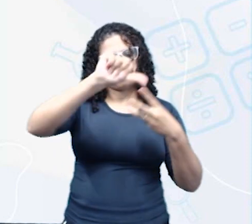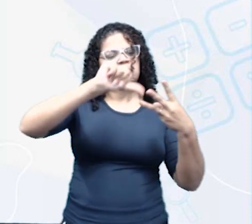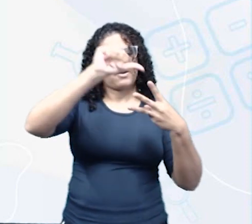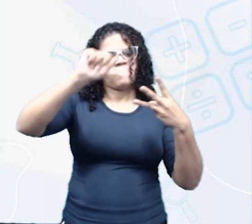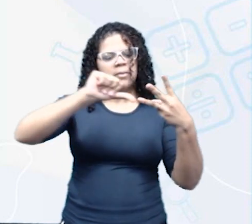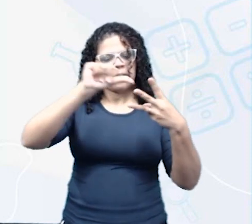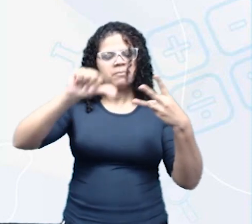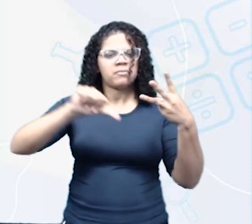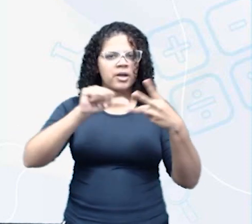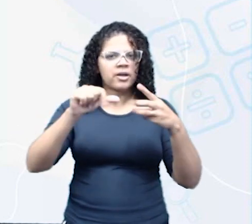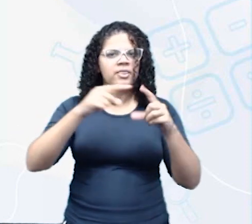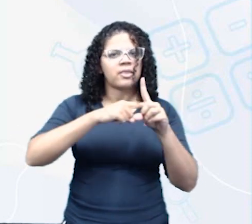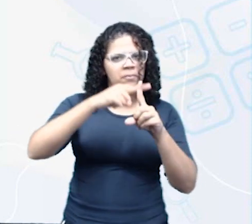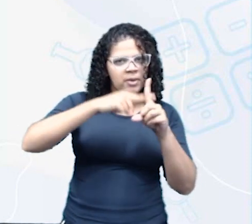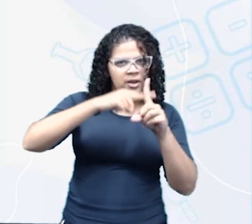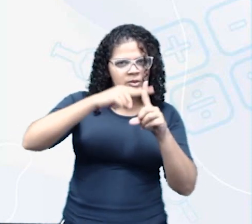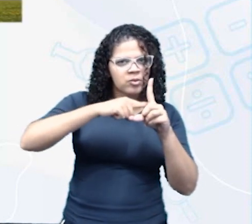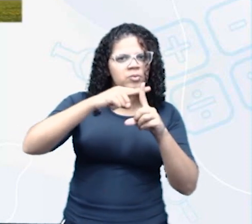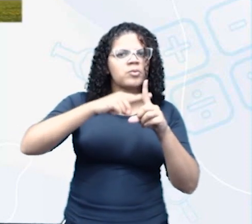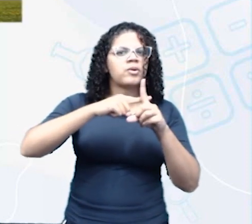dois, temperatura e pressão.